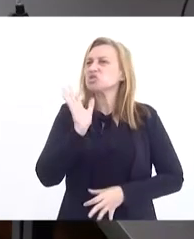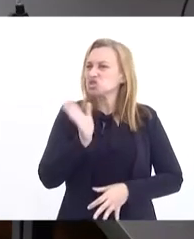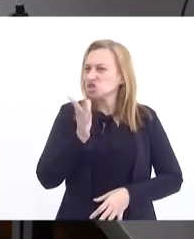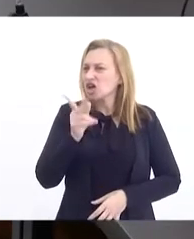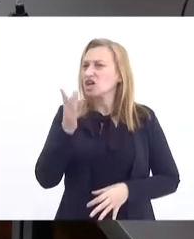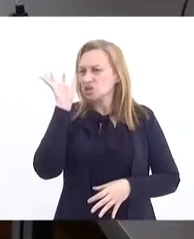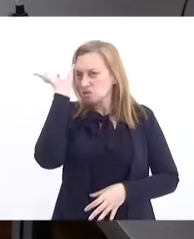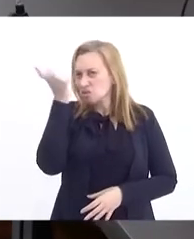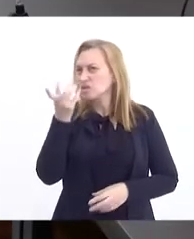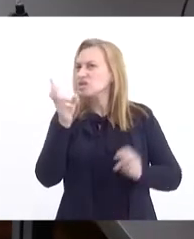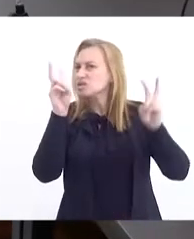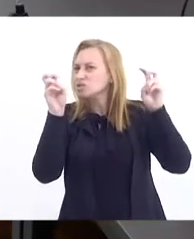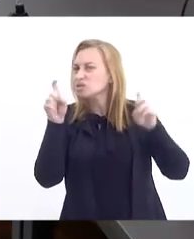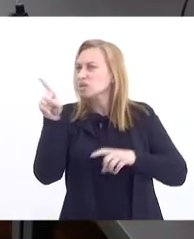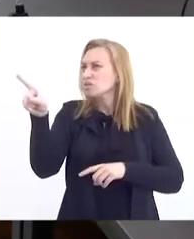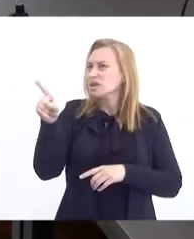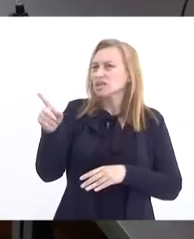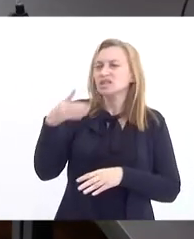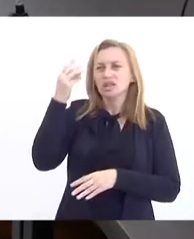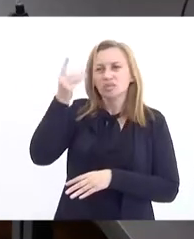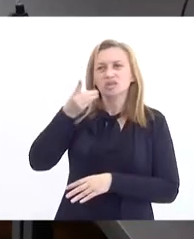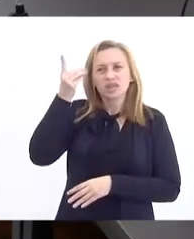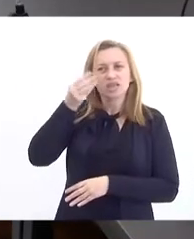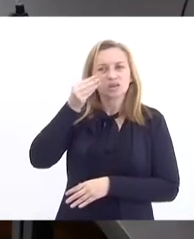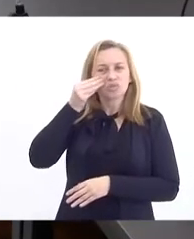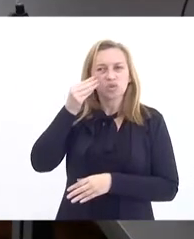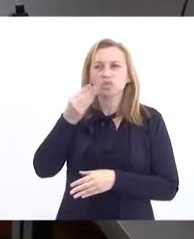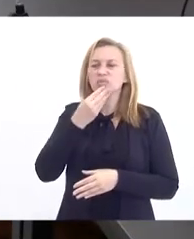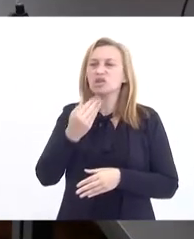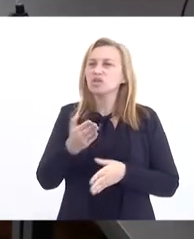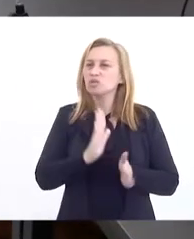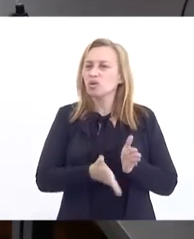A deputada Mônica fez uma questão de ordem, eu estou antecipando o